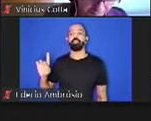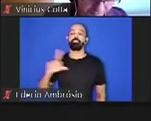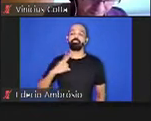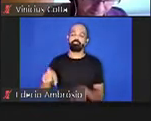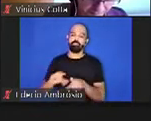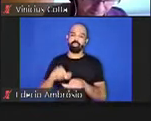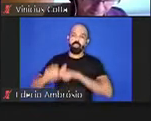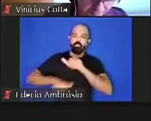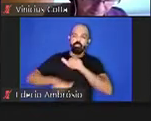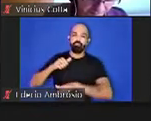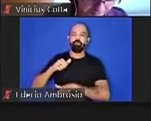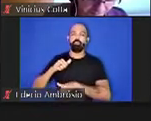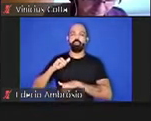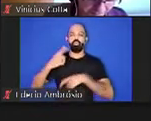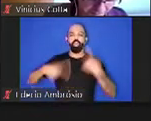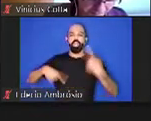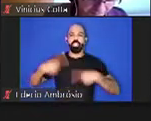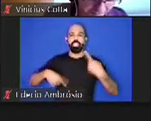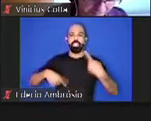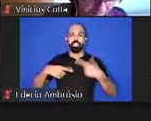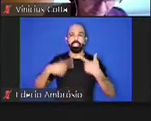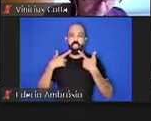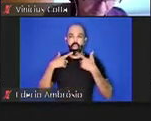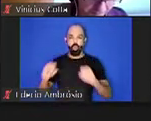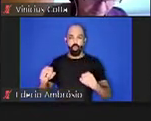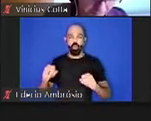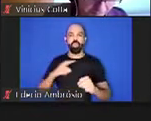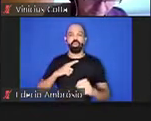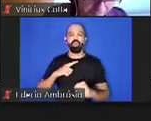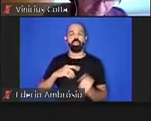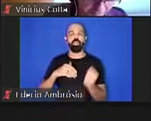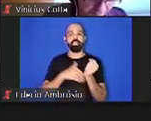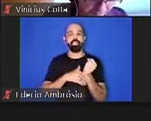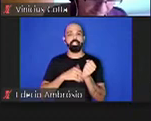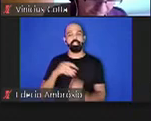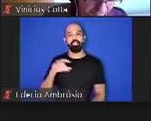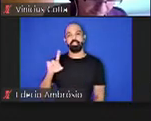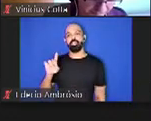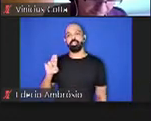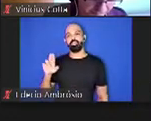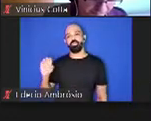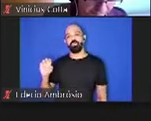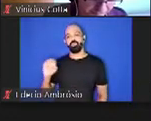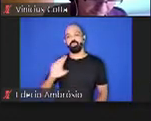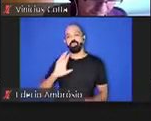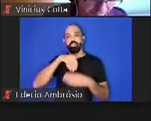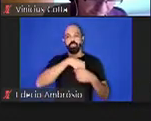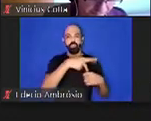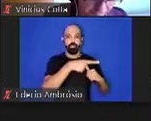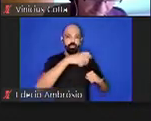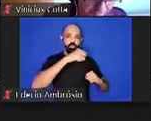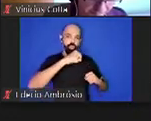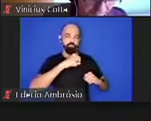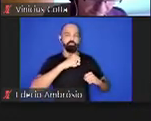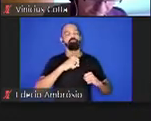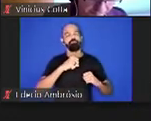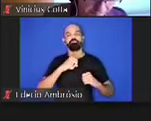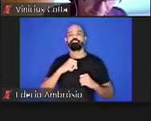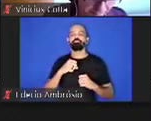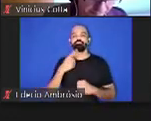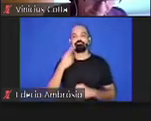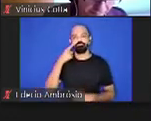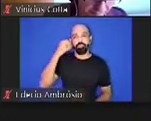linguística com o uso das senhas Duo para pós-graduação. Então, a gente pretende que a experiência